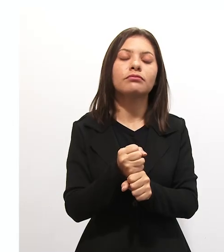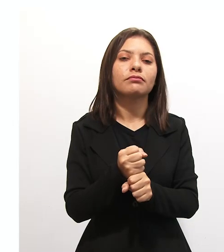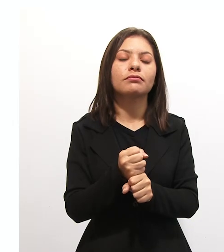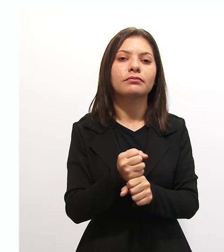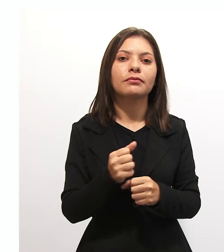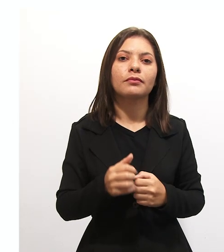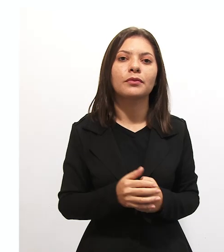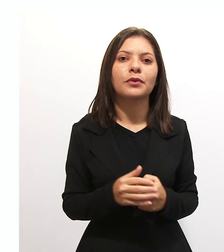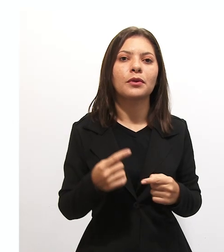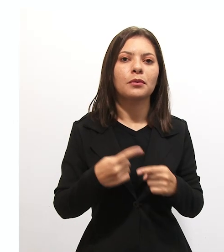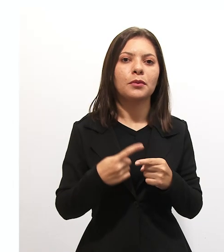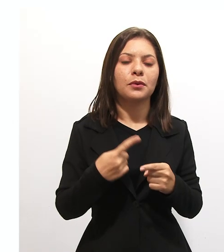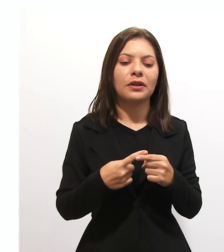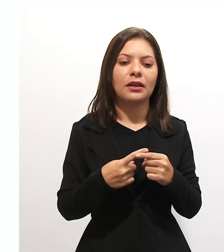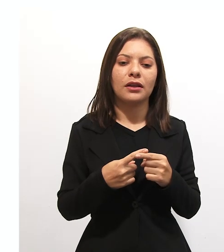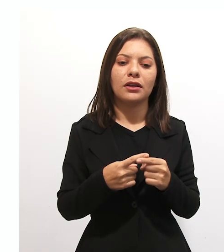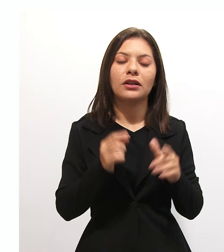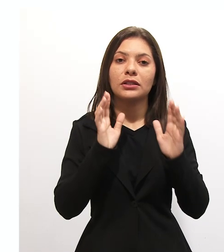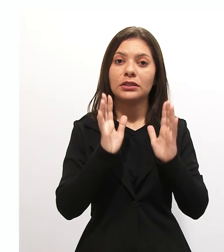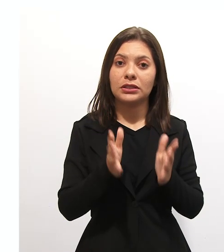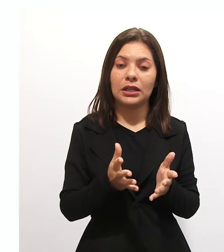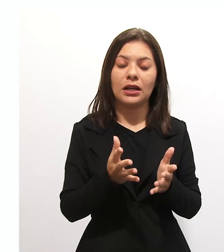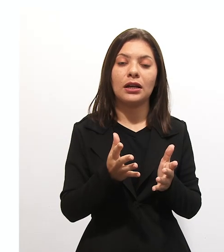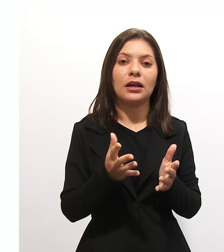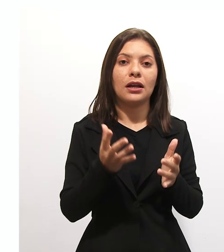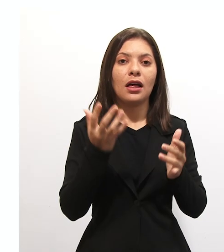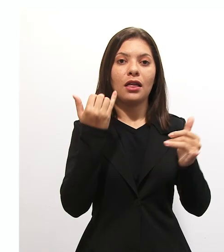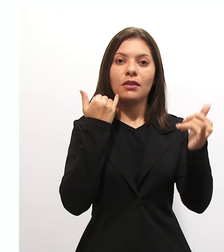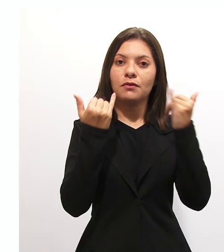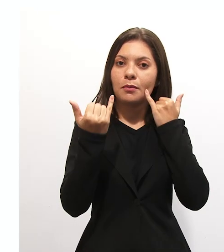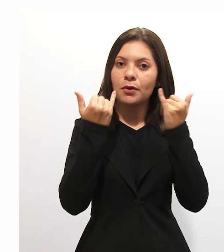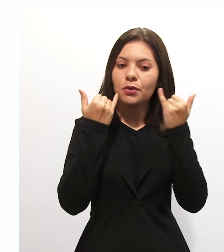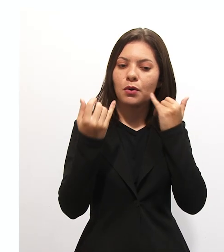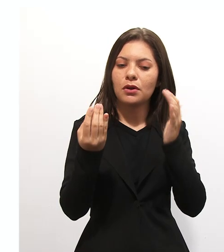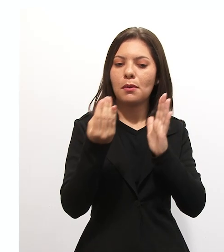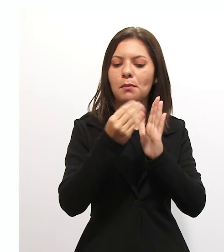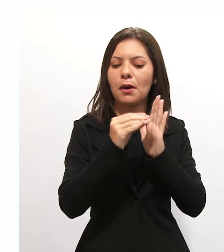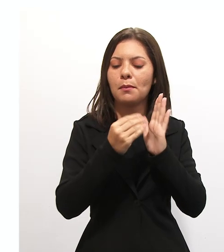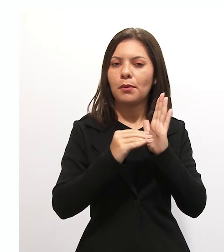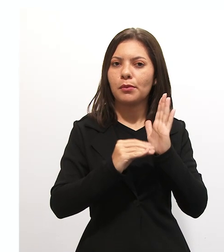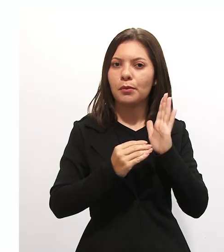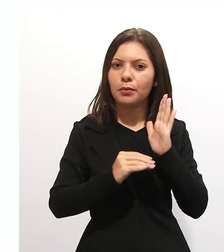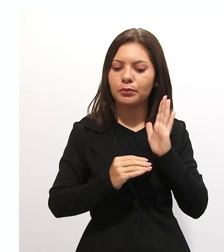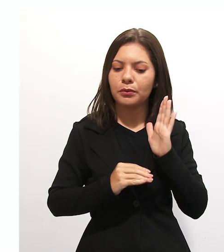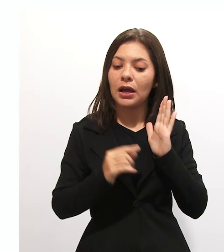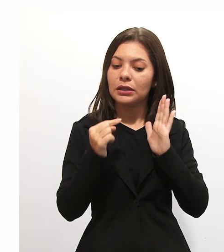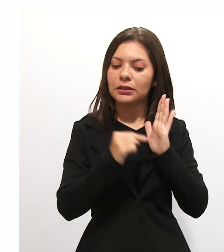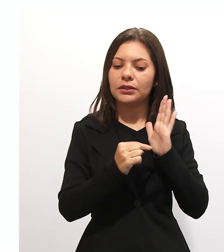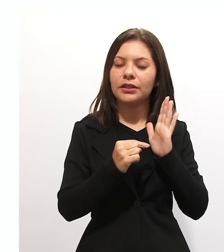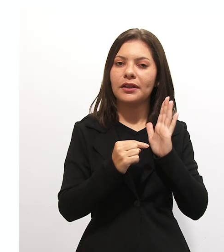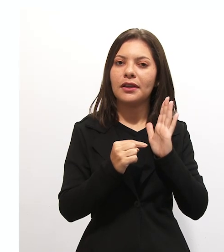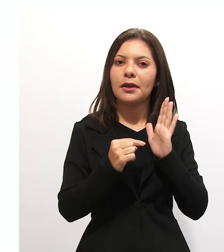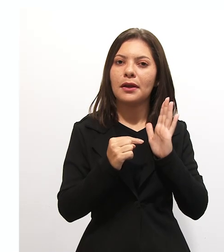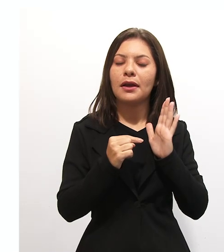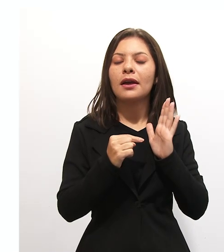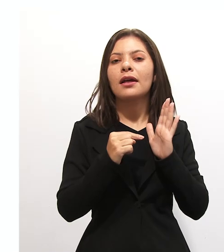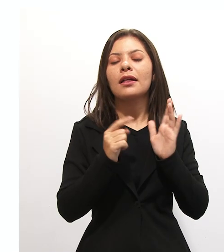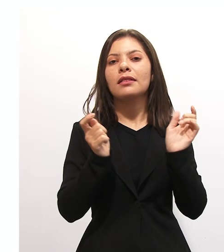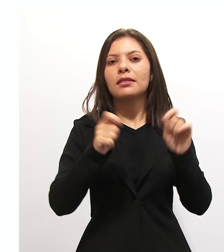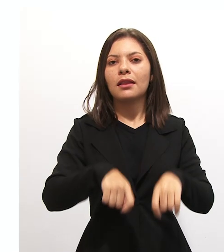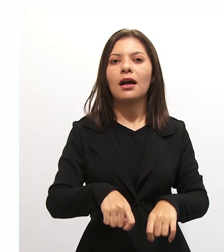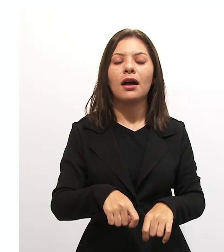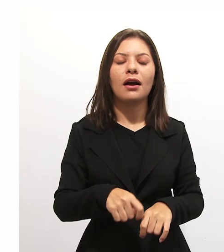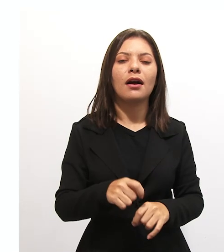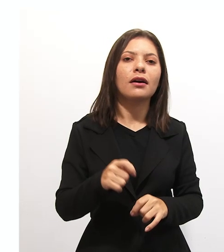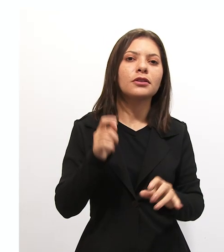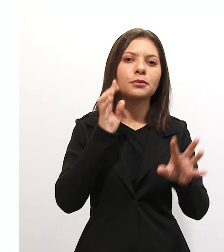base nas informações que você vai alimentando o seu orçamento, você com essa informação começa a ter possibilidade de